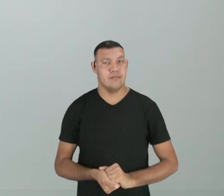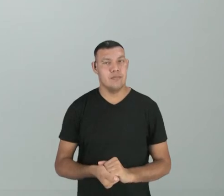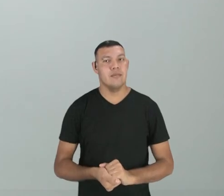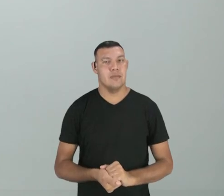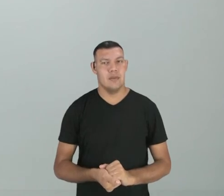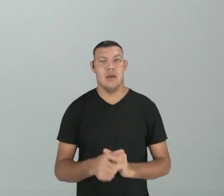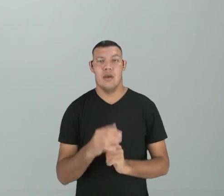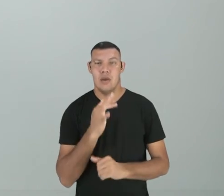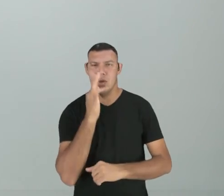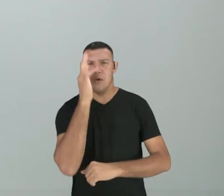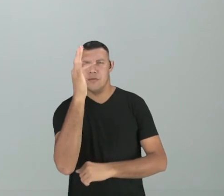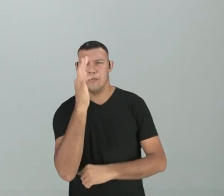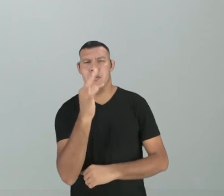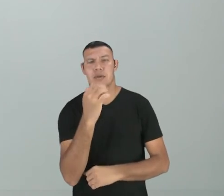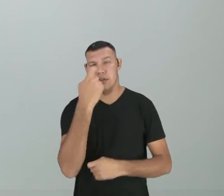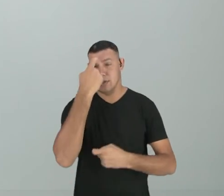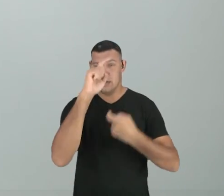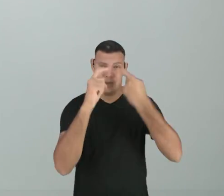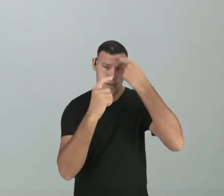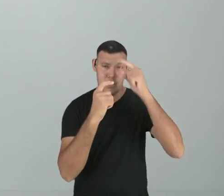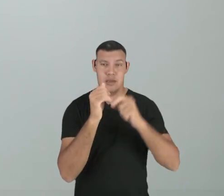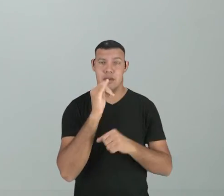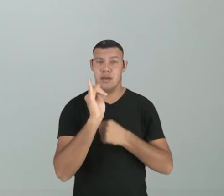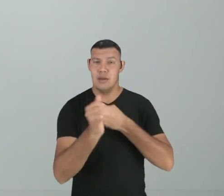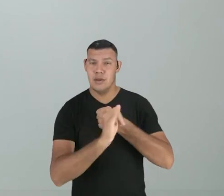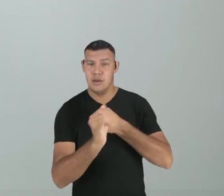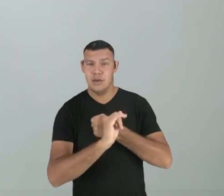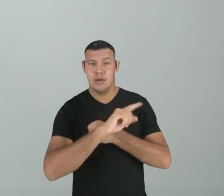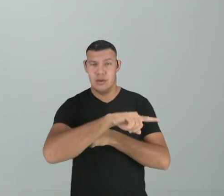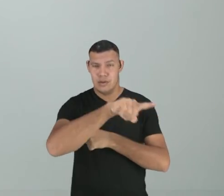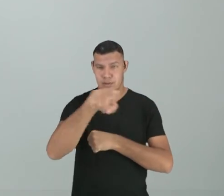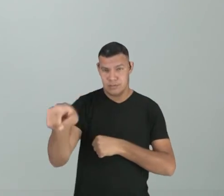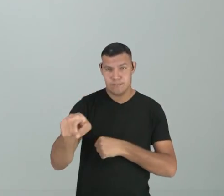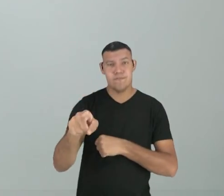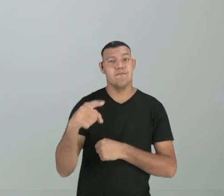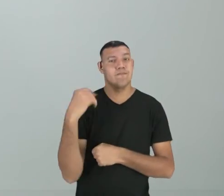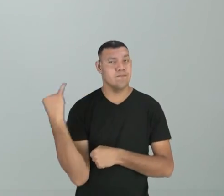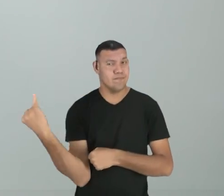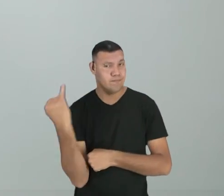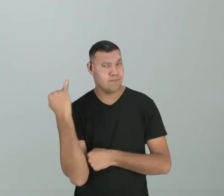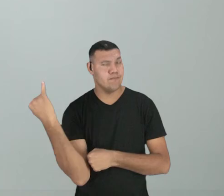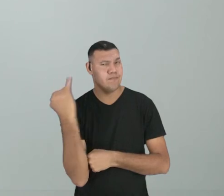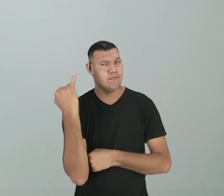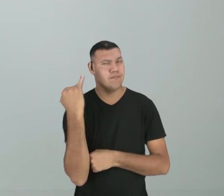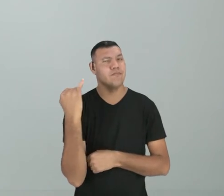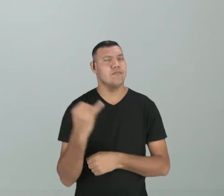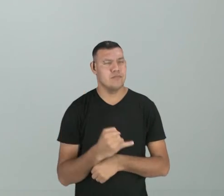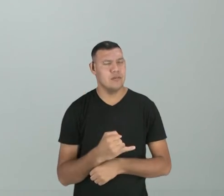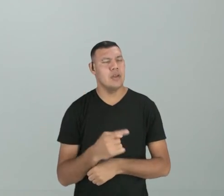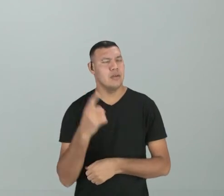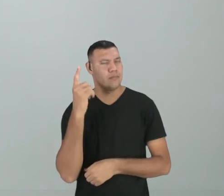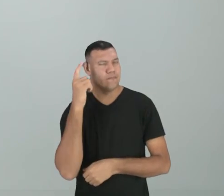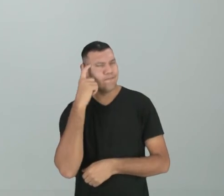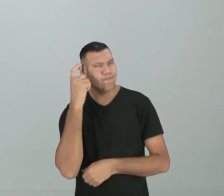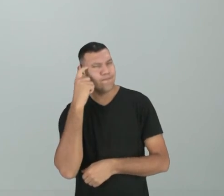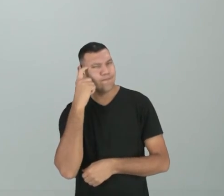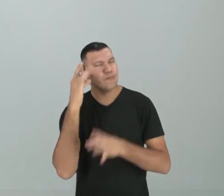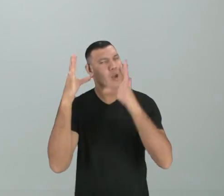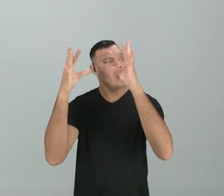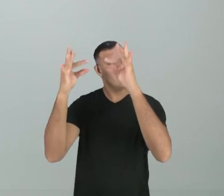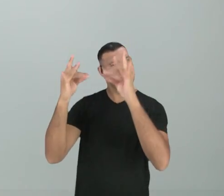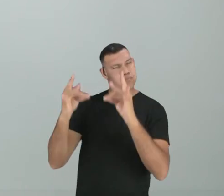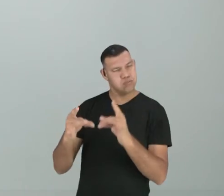futura produção de crônica de vocês, é interessante que vocês tenham essa pegada também dos